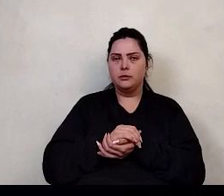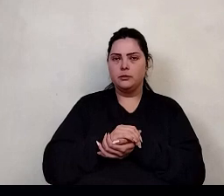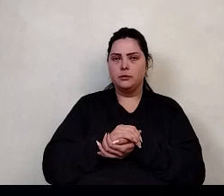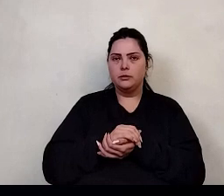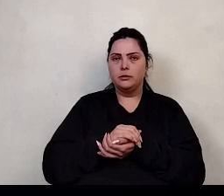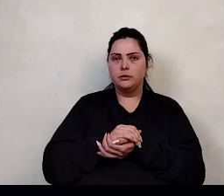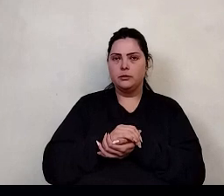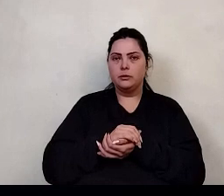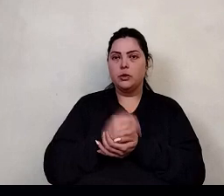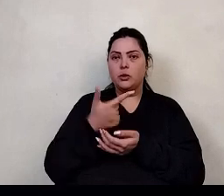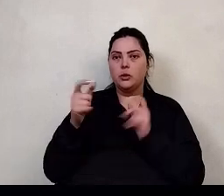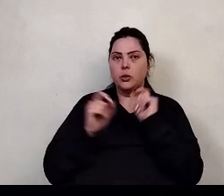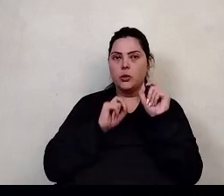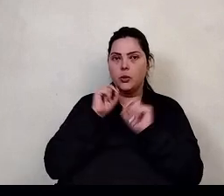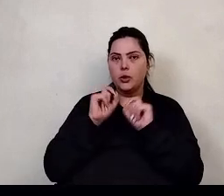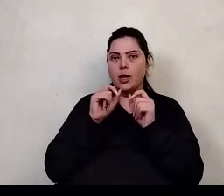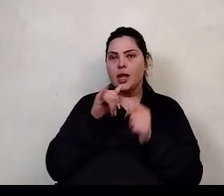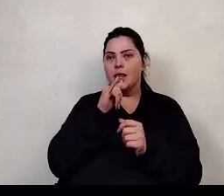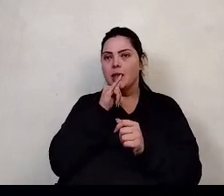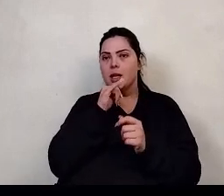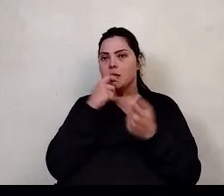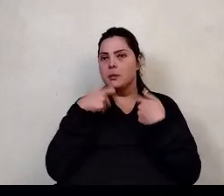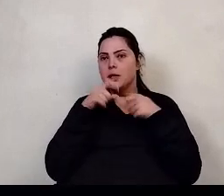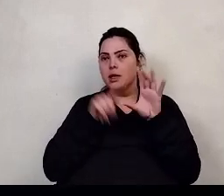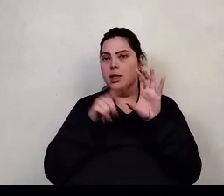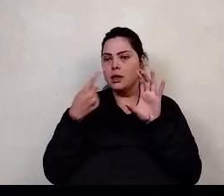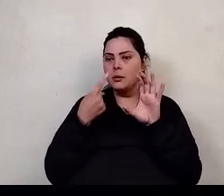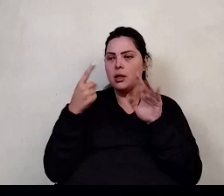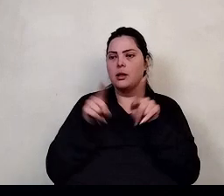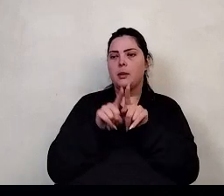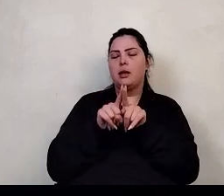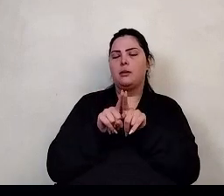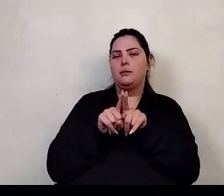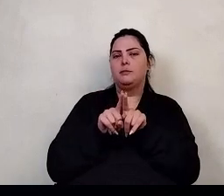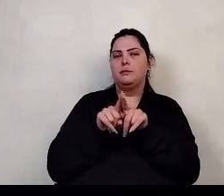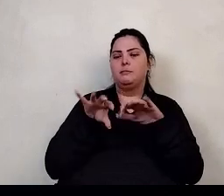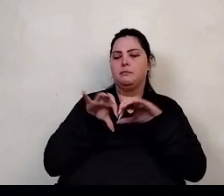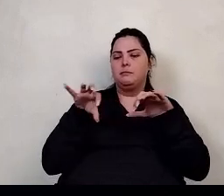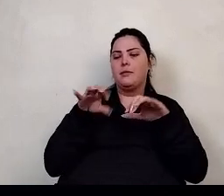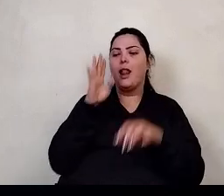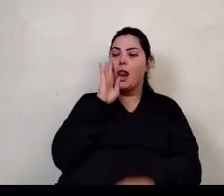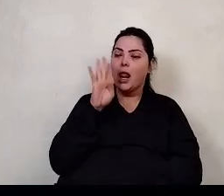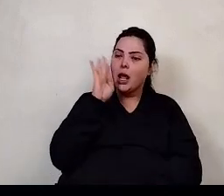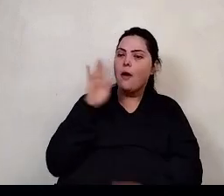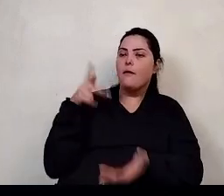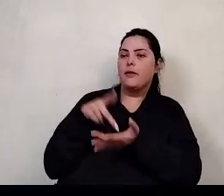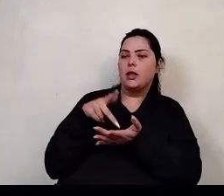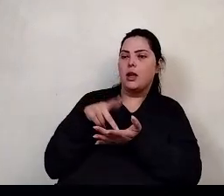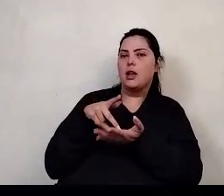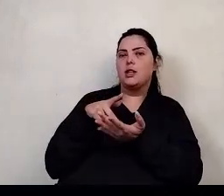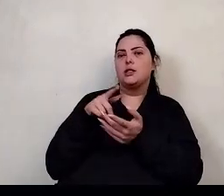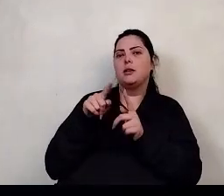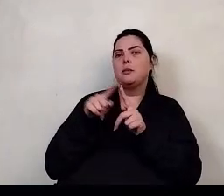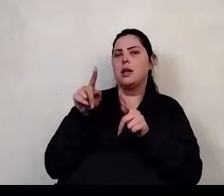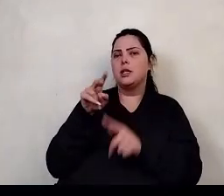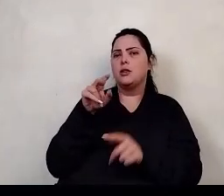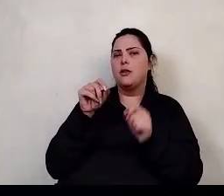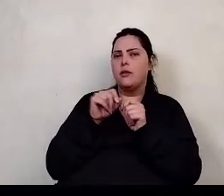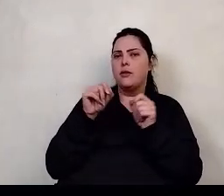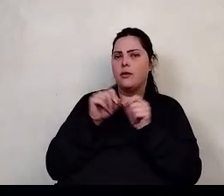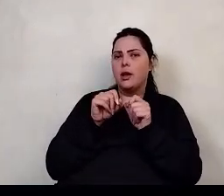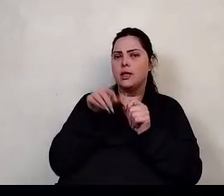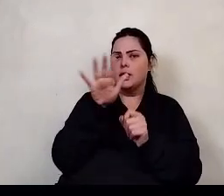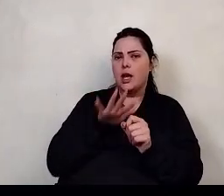Outra coisa que a gente aprende é que um teste deve ser independente e isolado. E legal, isso é uma verdade. Mas isso se aplica ao cenário de execução